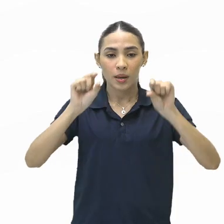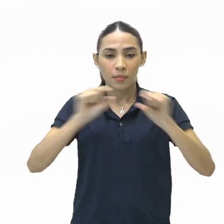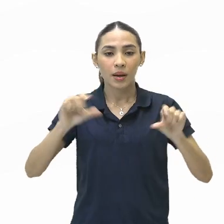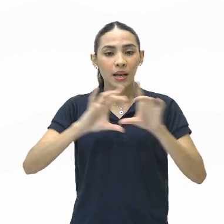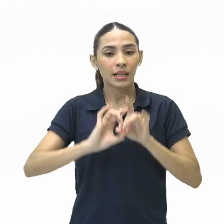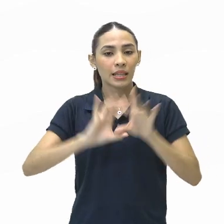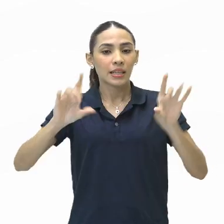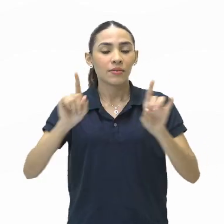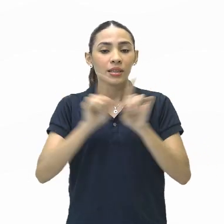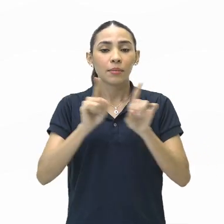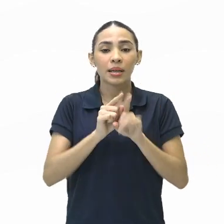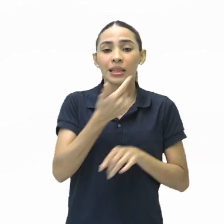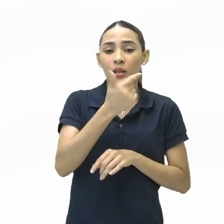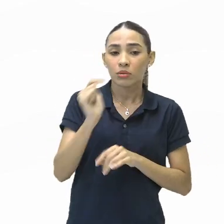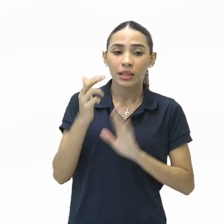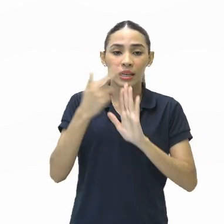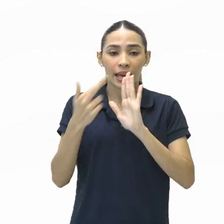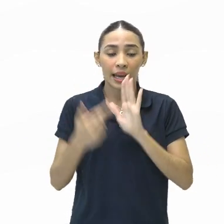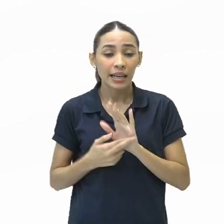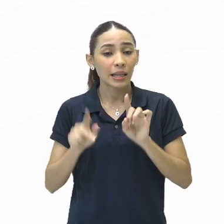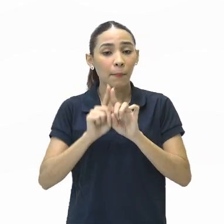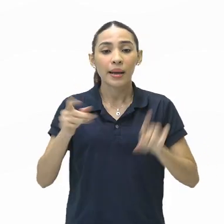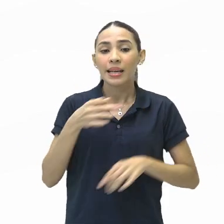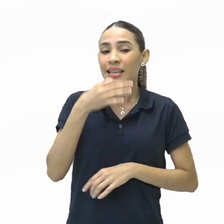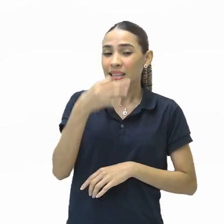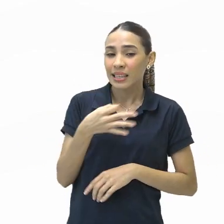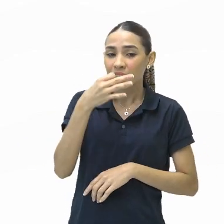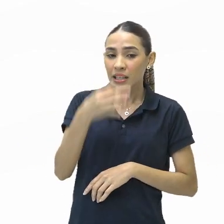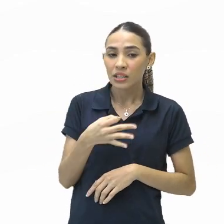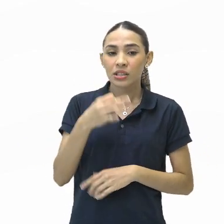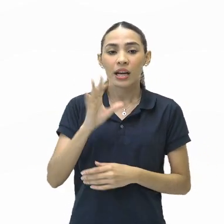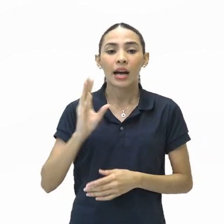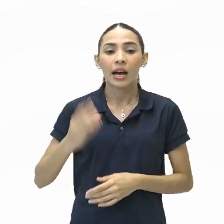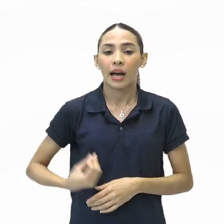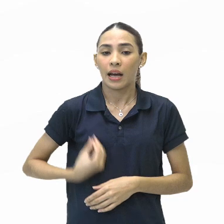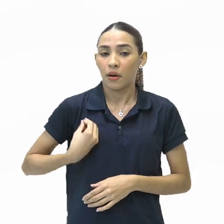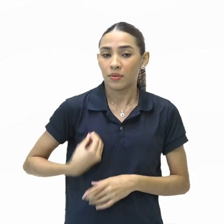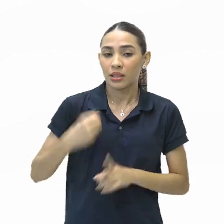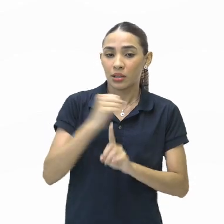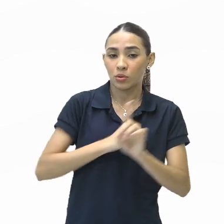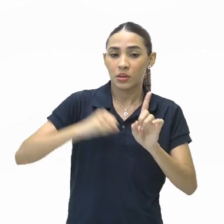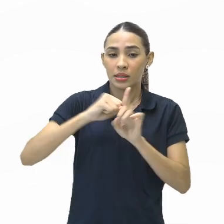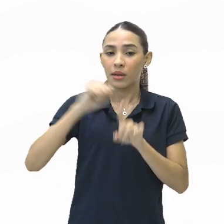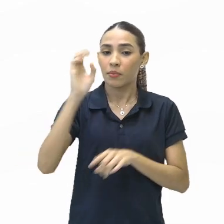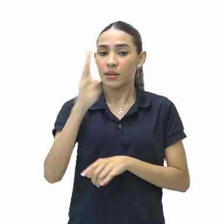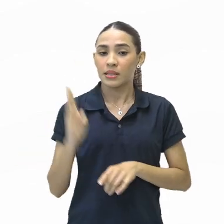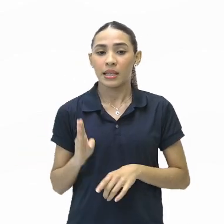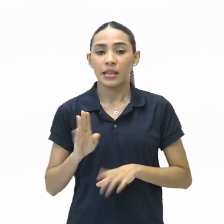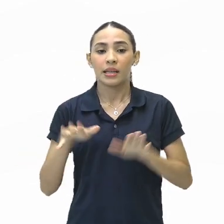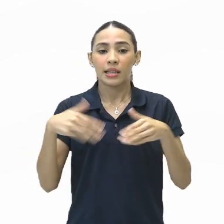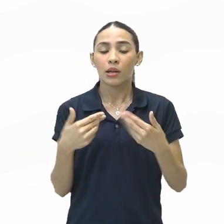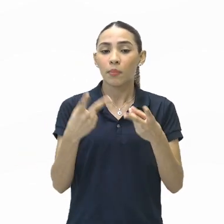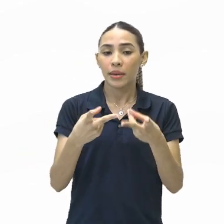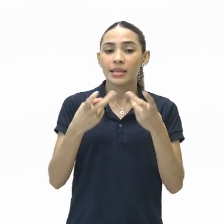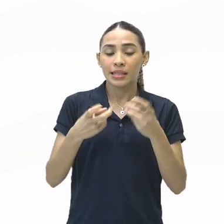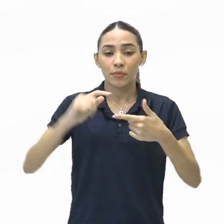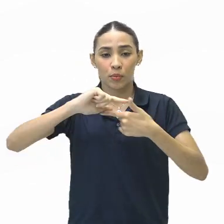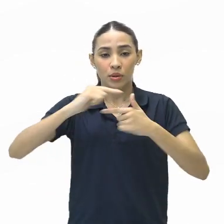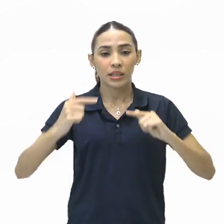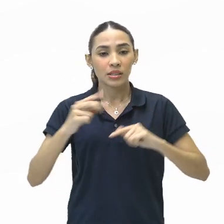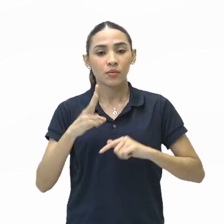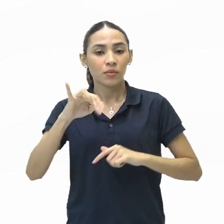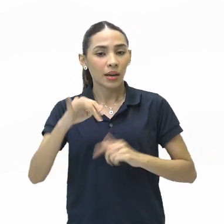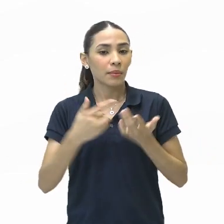rimas. Crítica à realidade social e brasileira, né? Veja que o modernismo ele vai